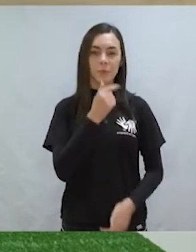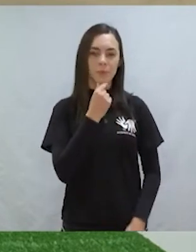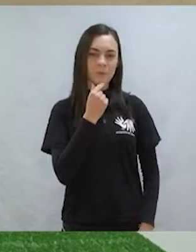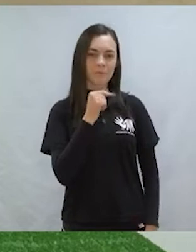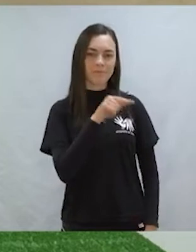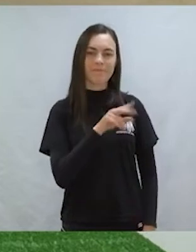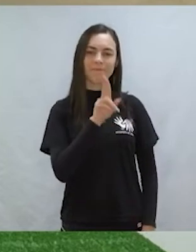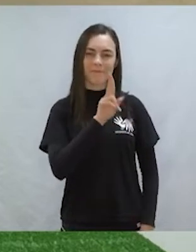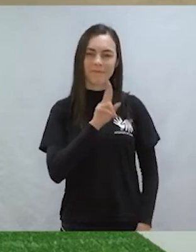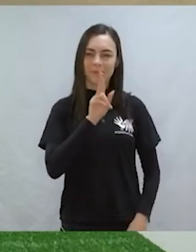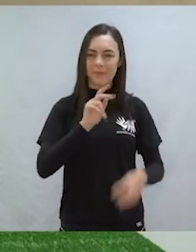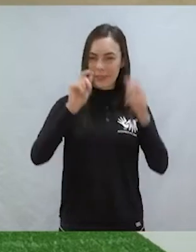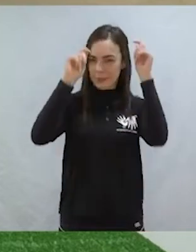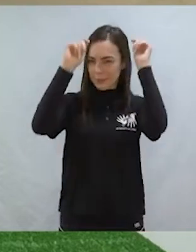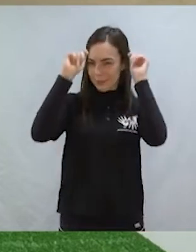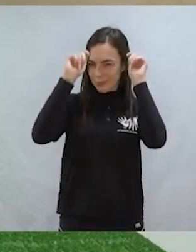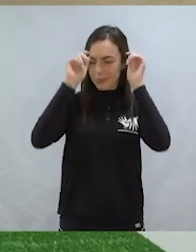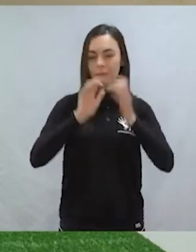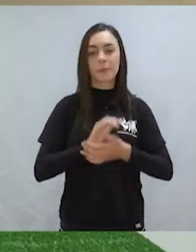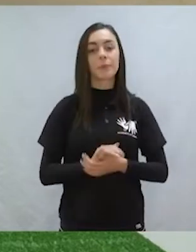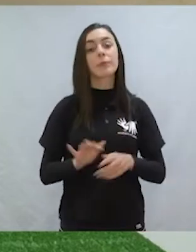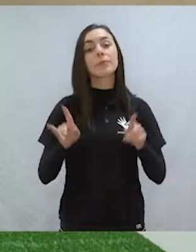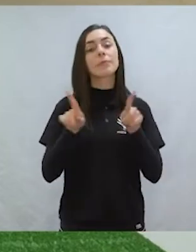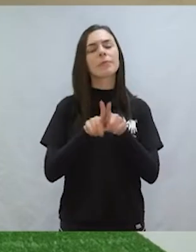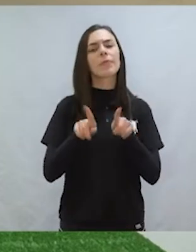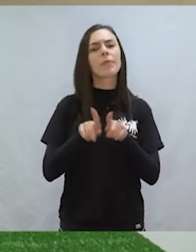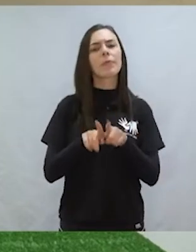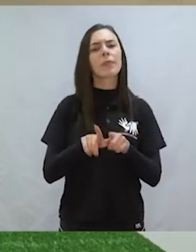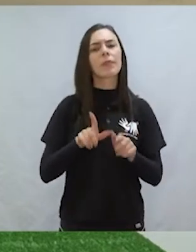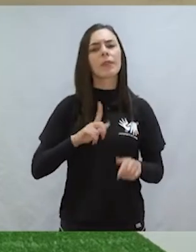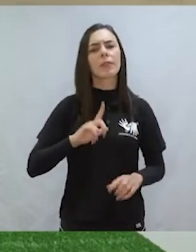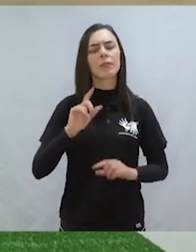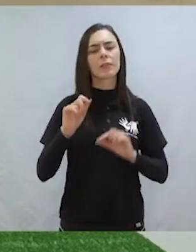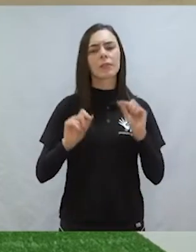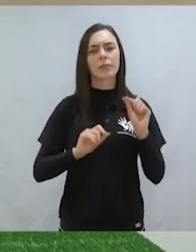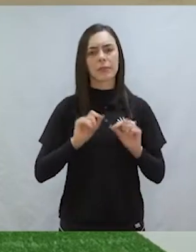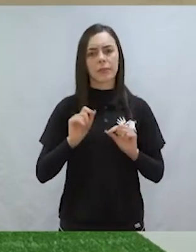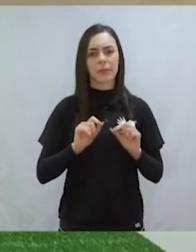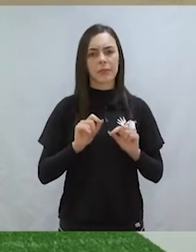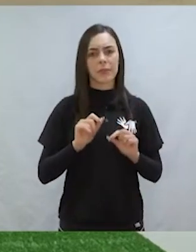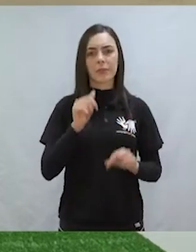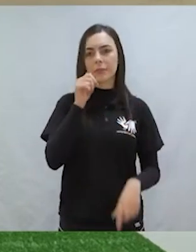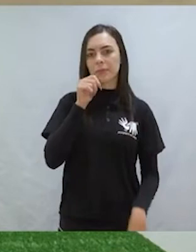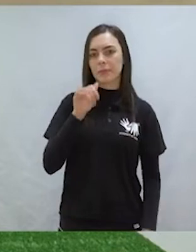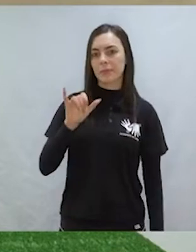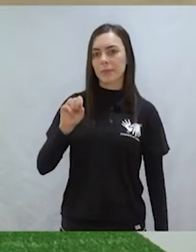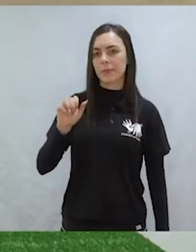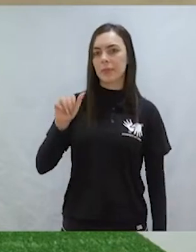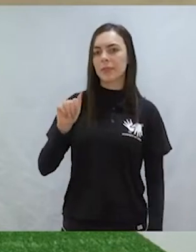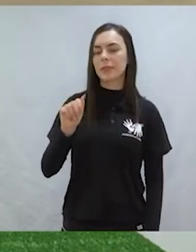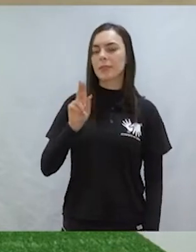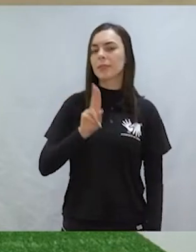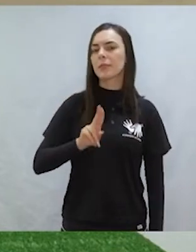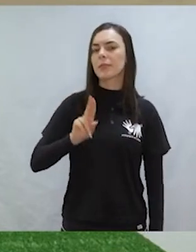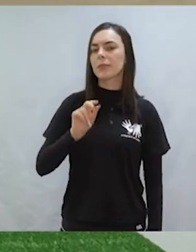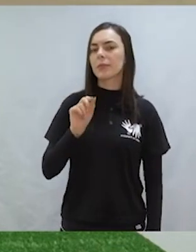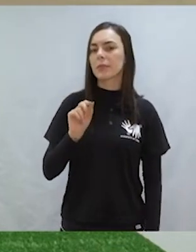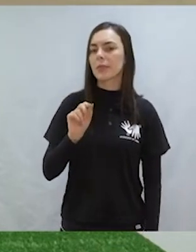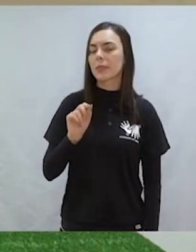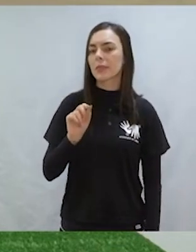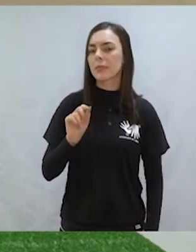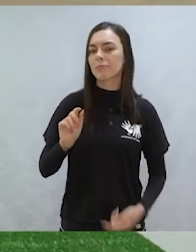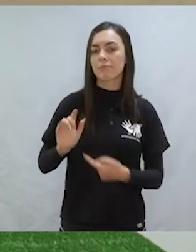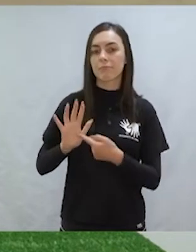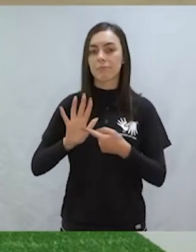boné. Aí, nós temos também, que a gente mostrou lá na Isa, a boca.